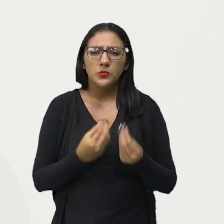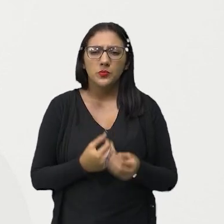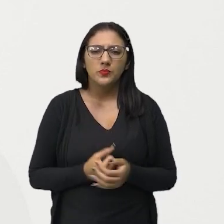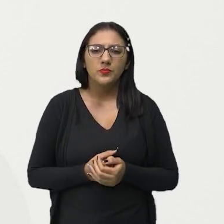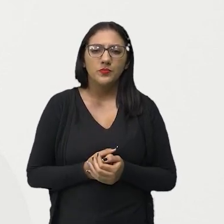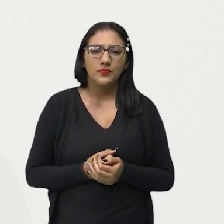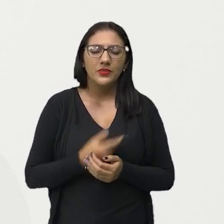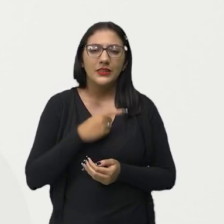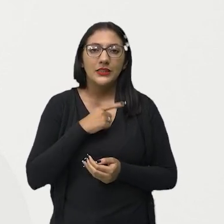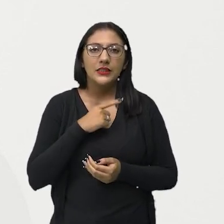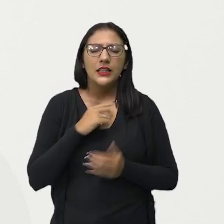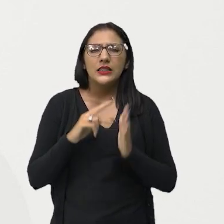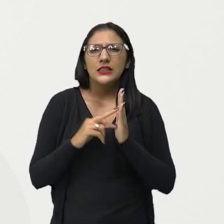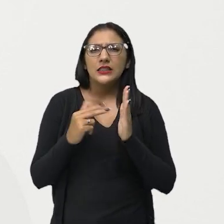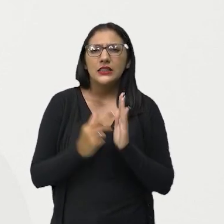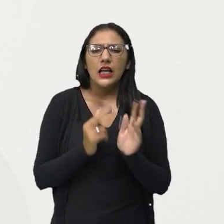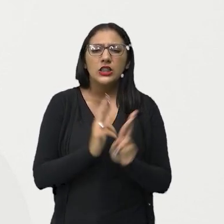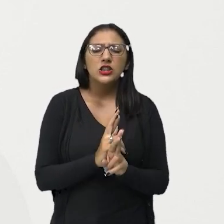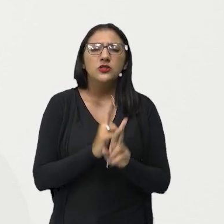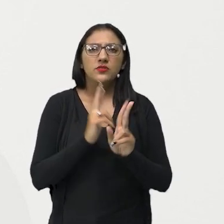uma diferença,